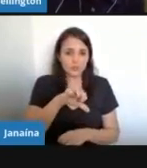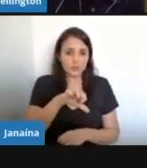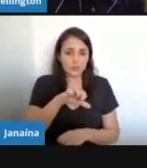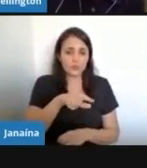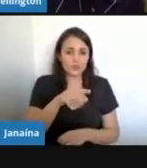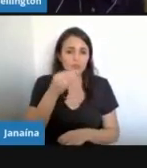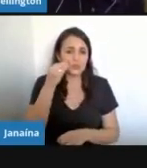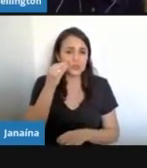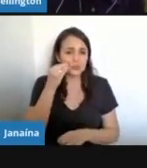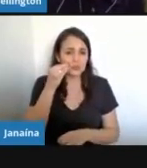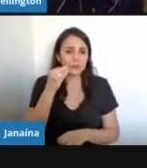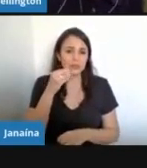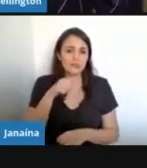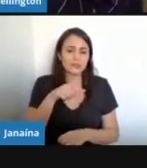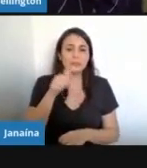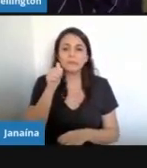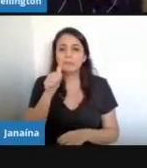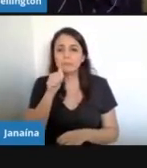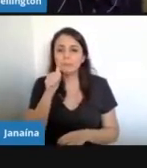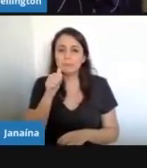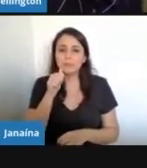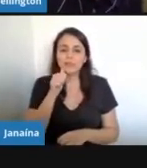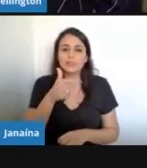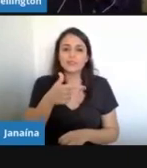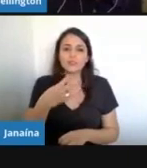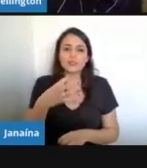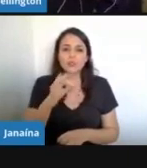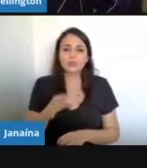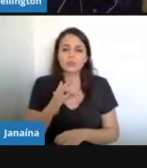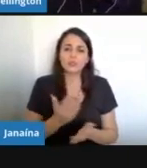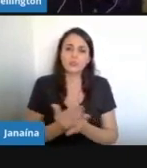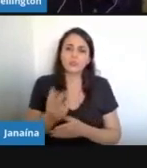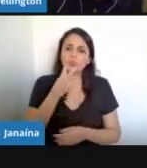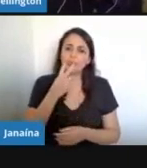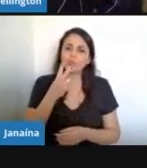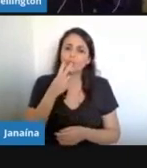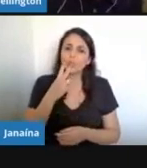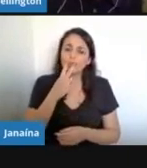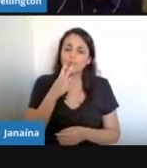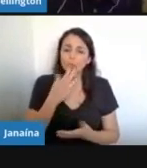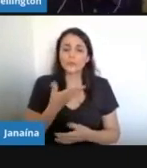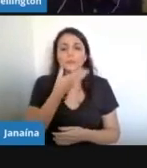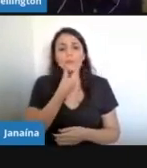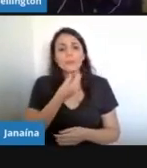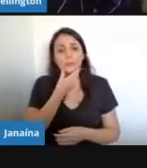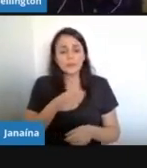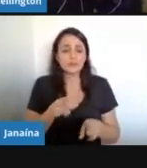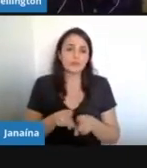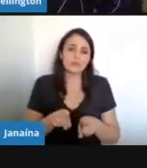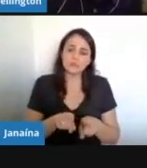a experimentação de cigarro nas meninas foi de 24%, e nos meninos